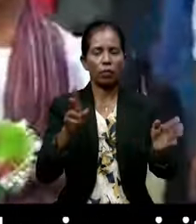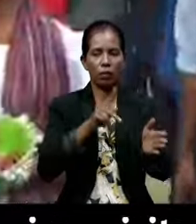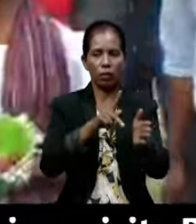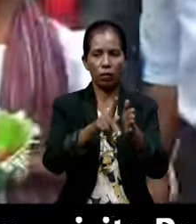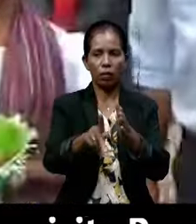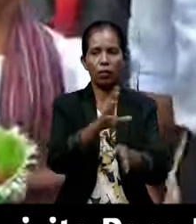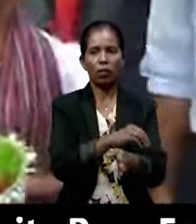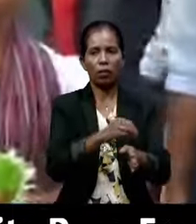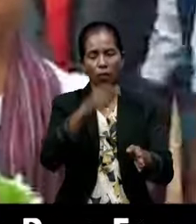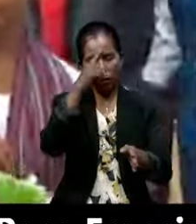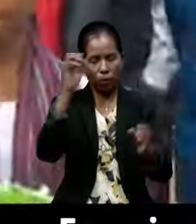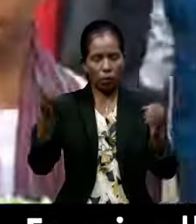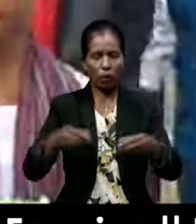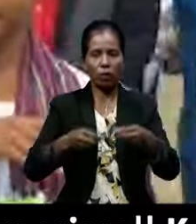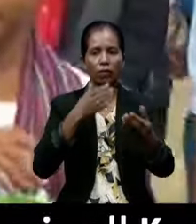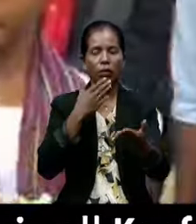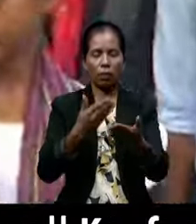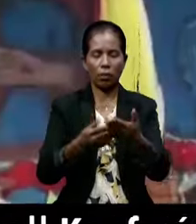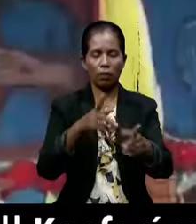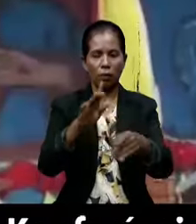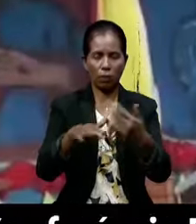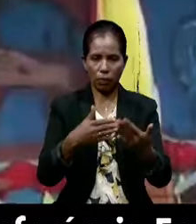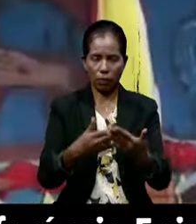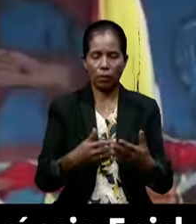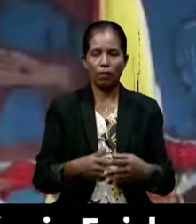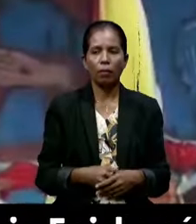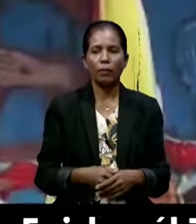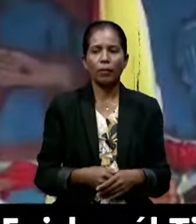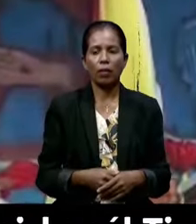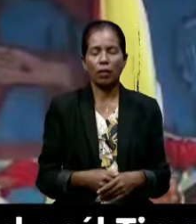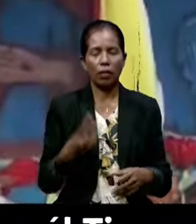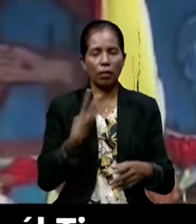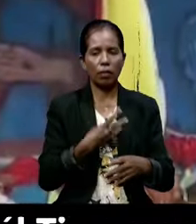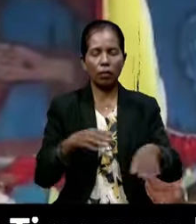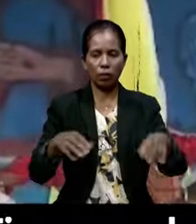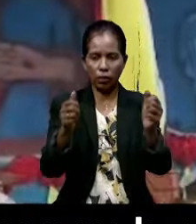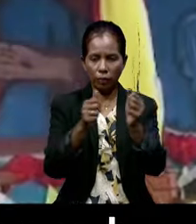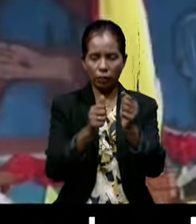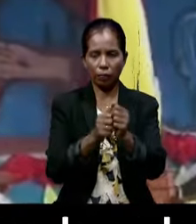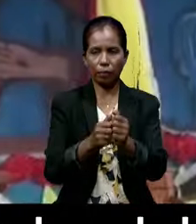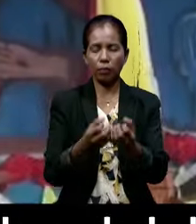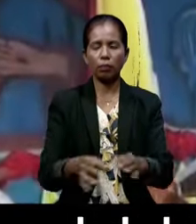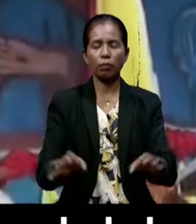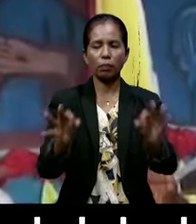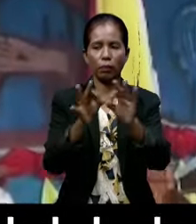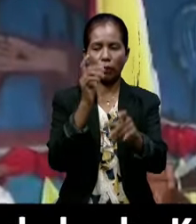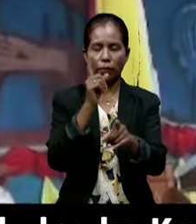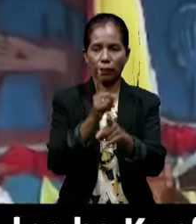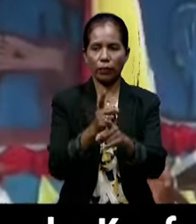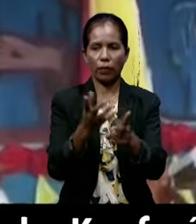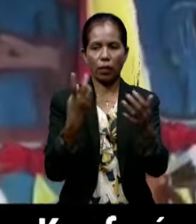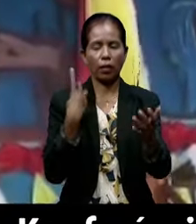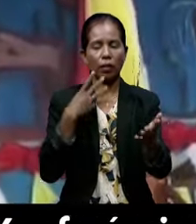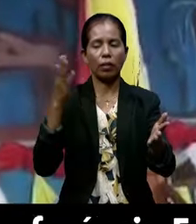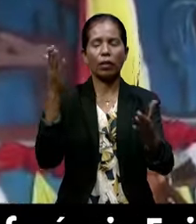asal tu malu tambah lafo beneficium. Ini yang mau tu perlu serah mau tu perlu nivel servisu mau tu. Ida memang importante dia. Agora ita toa